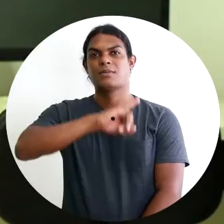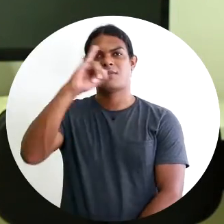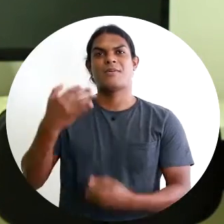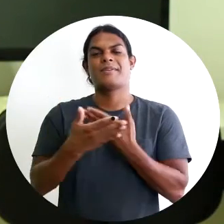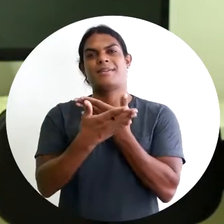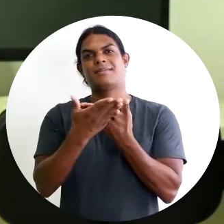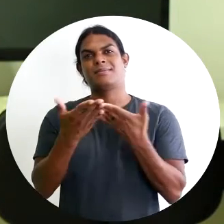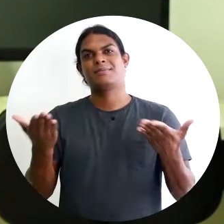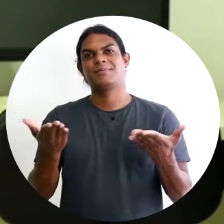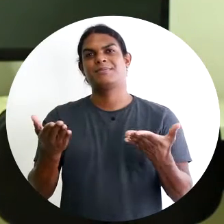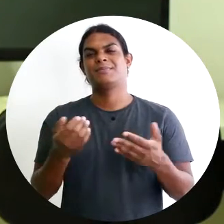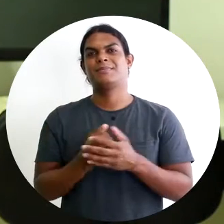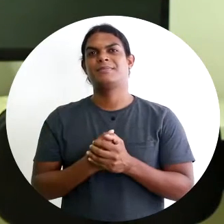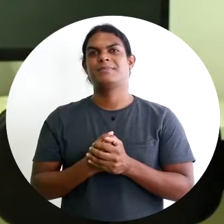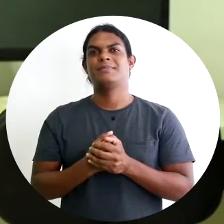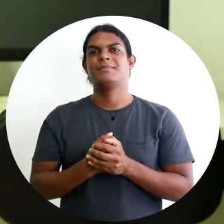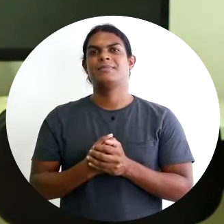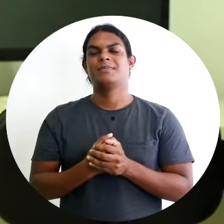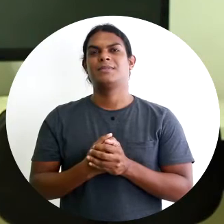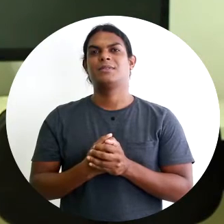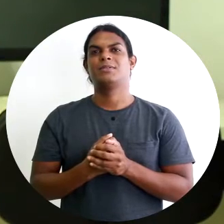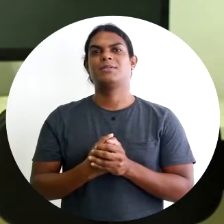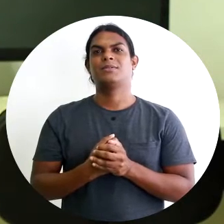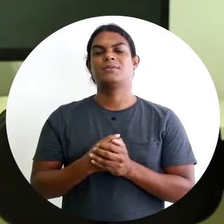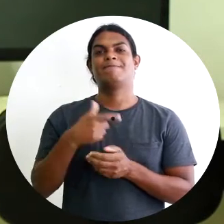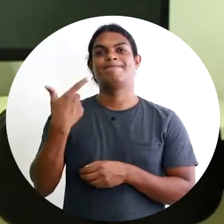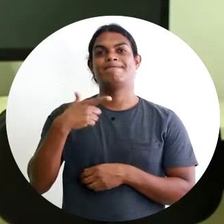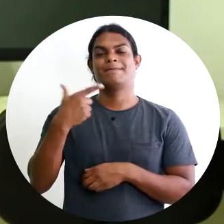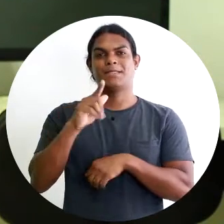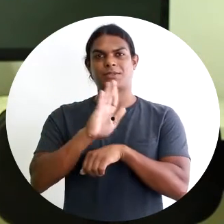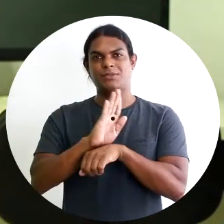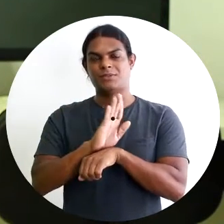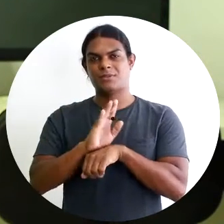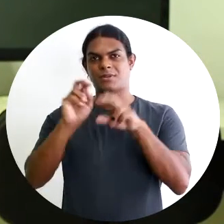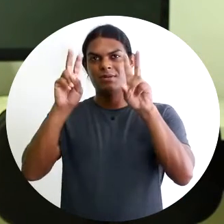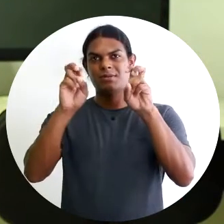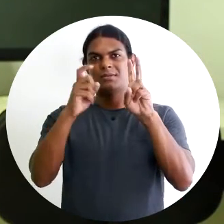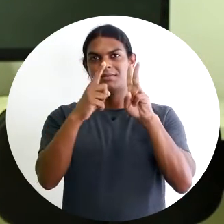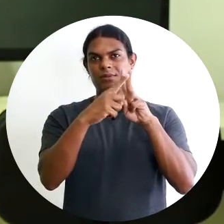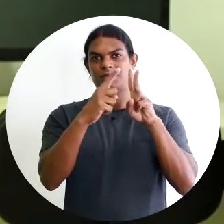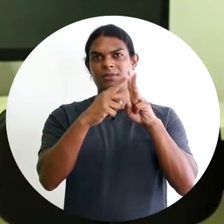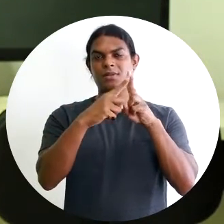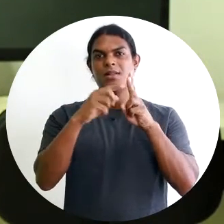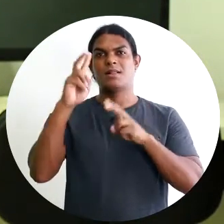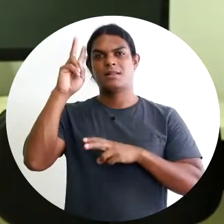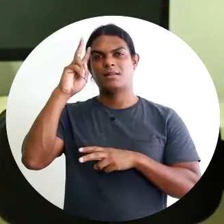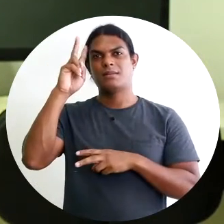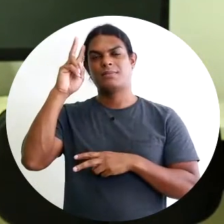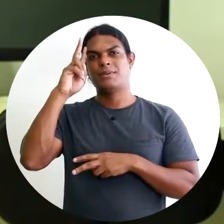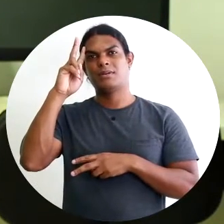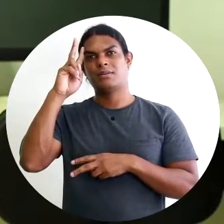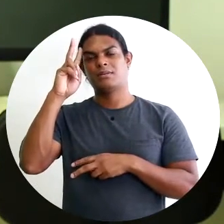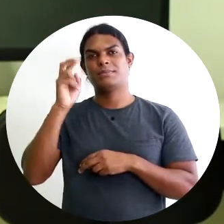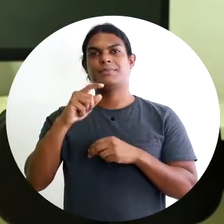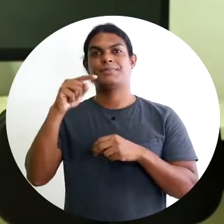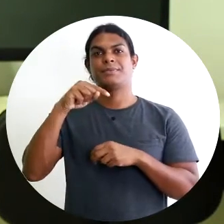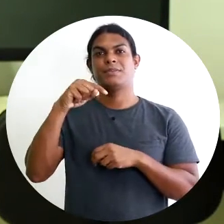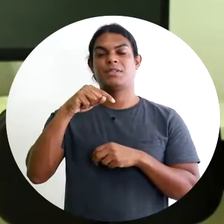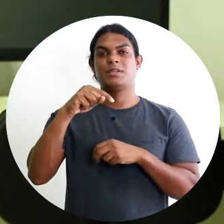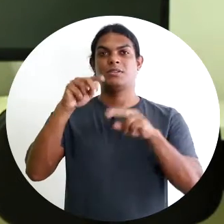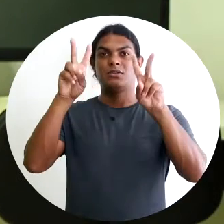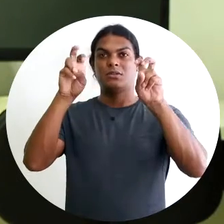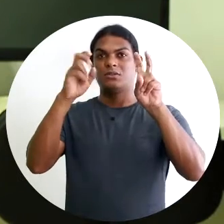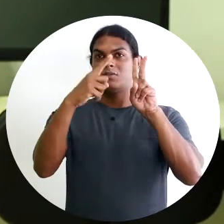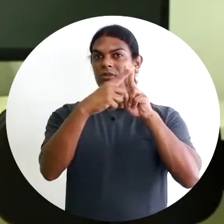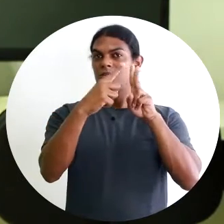Olá pessoal, estamos na nossa segunda videoaula da competência 2. Lembrem que a competência 2 a gente tem uma missão de construir